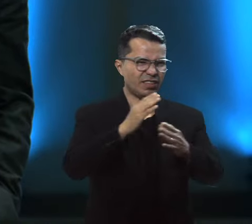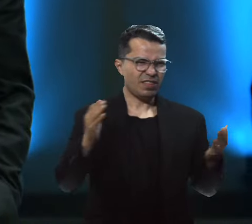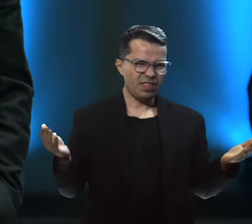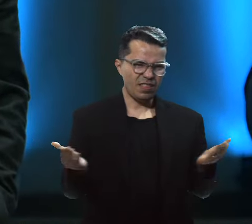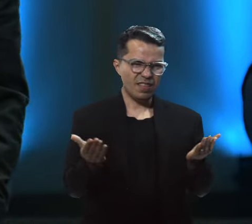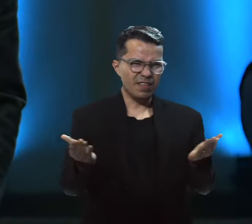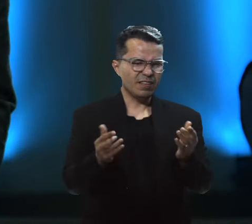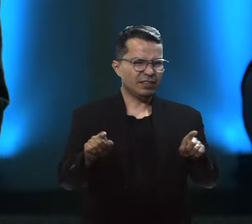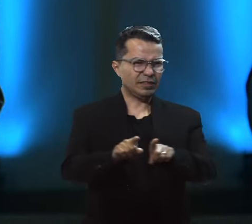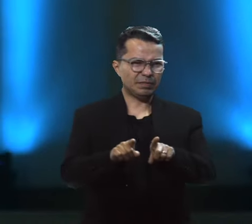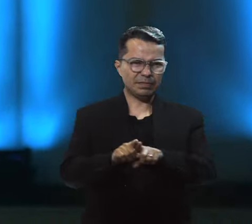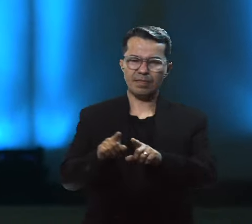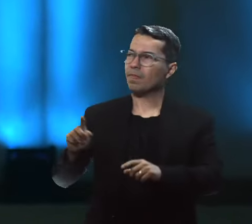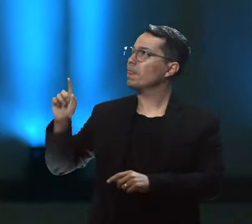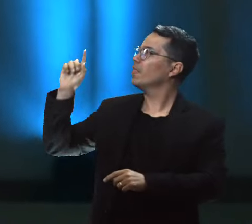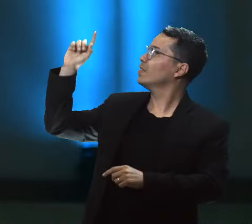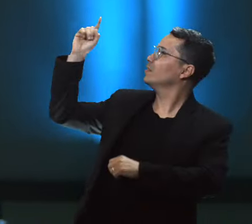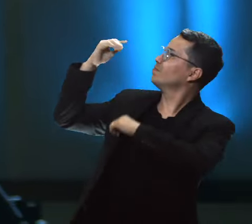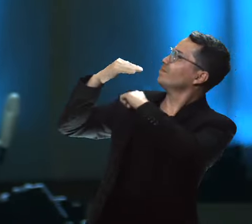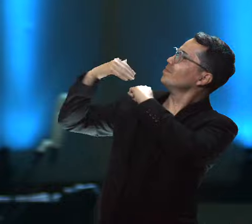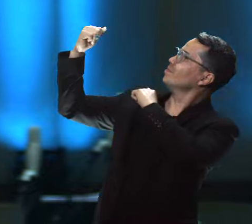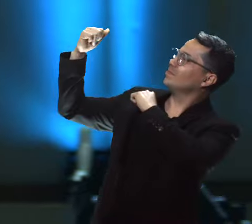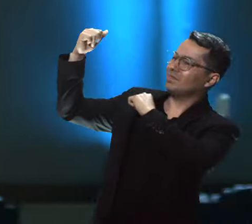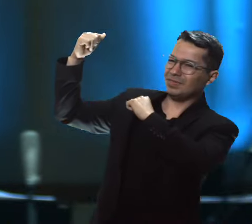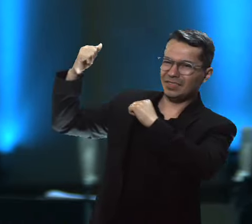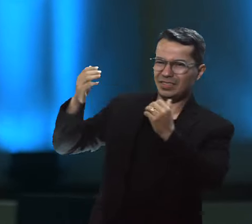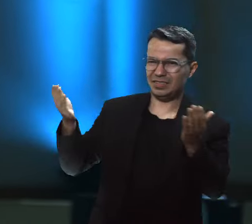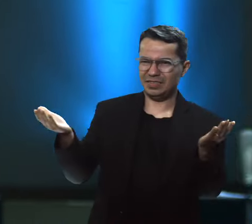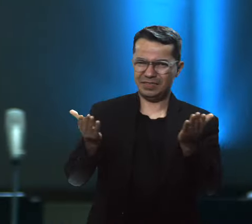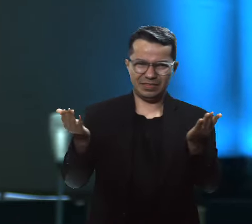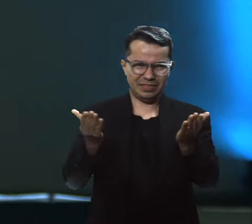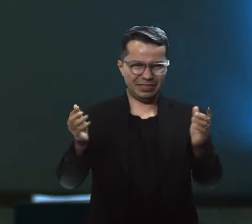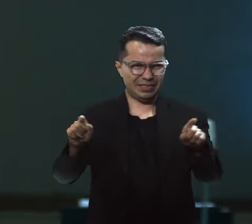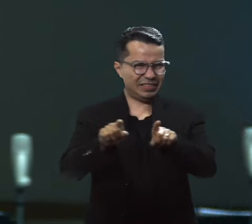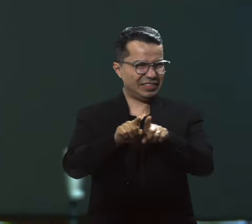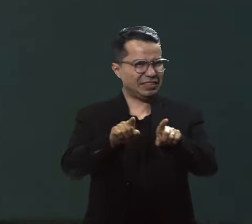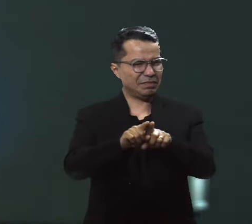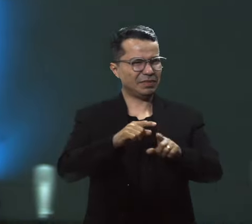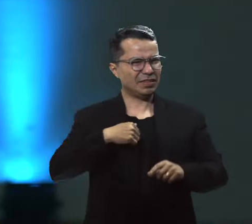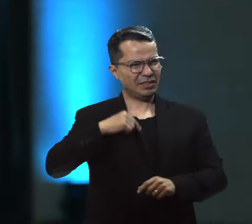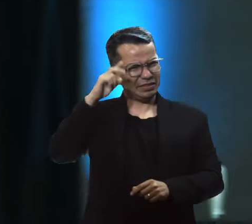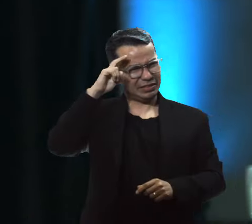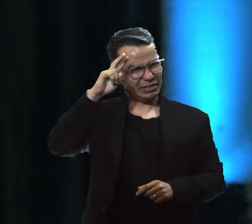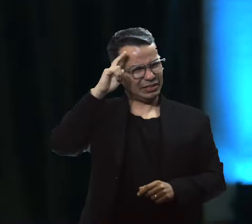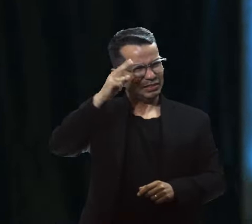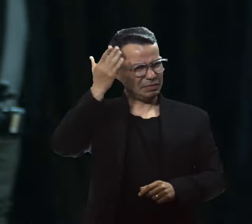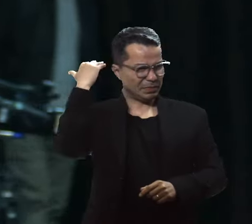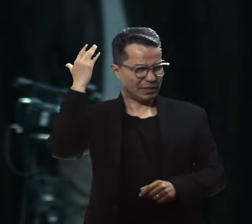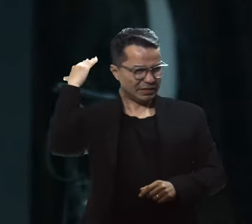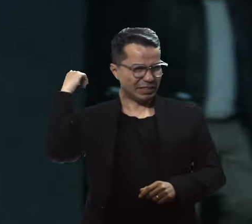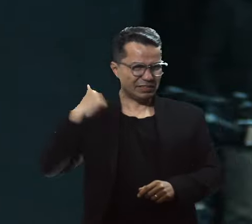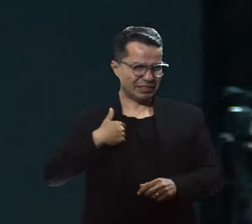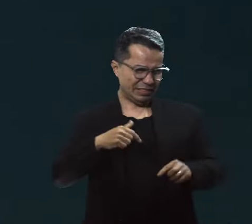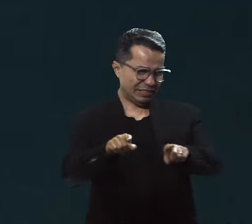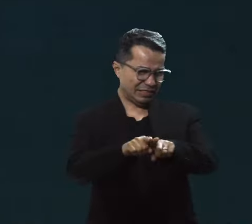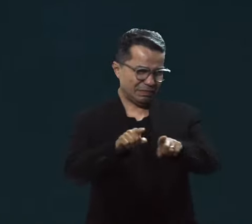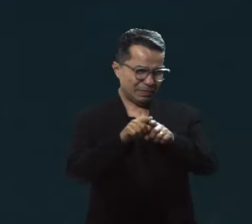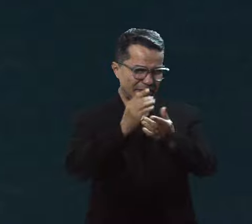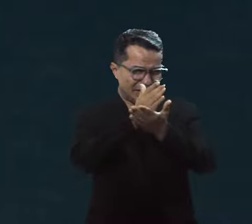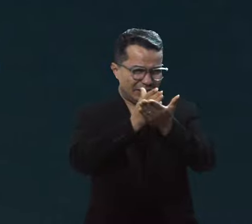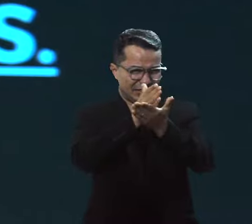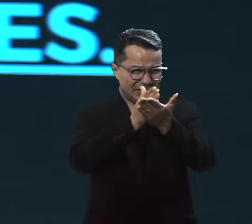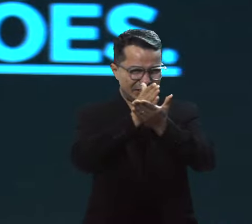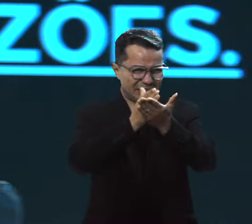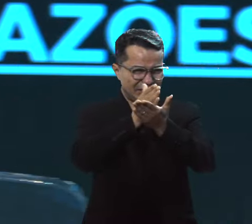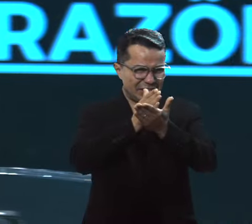chamou para o ministério, eu lembro que eu dei um passo pela metade. Eu já